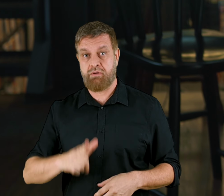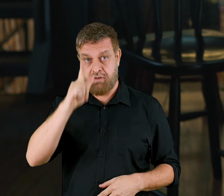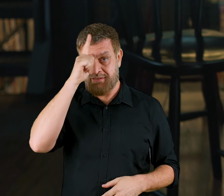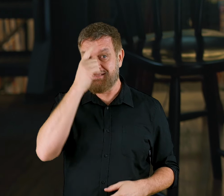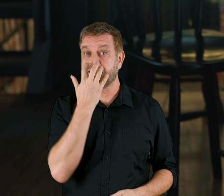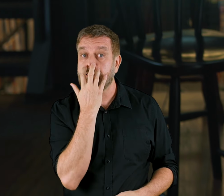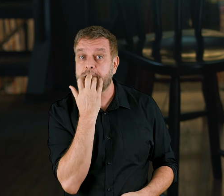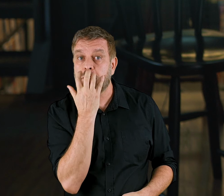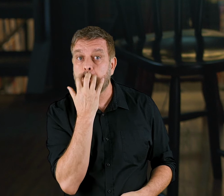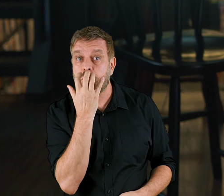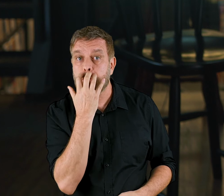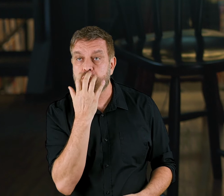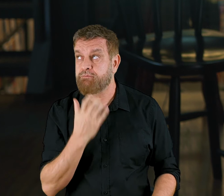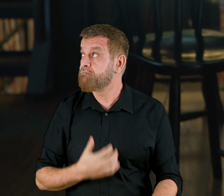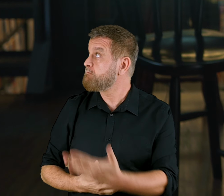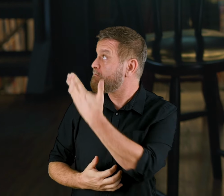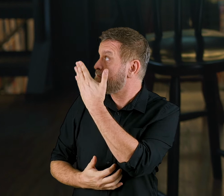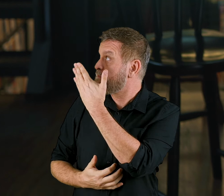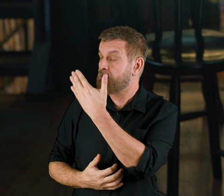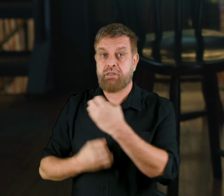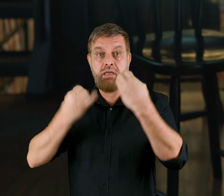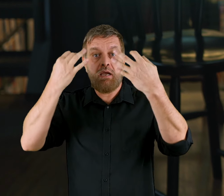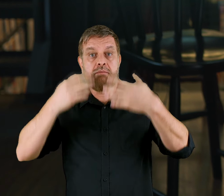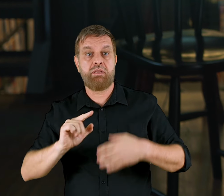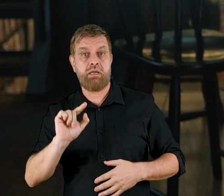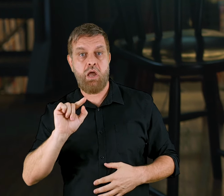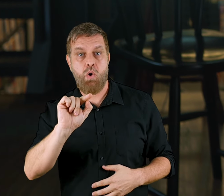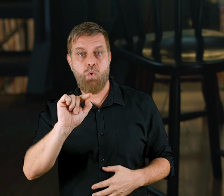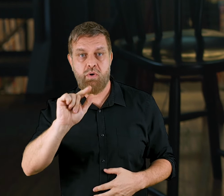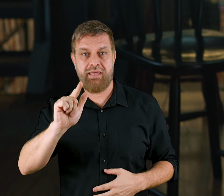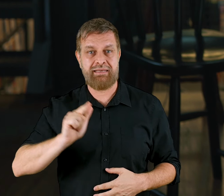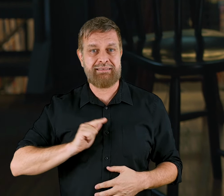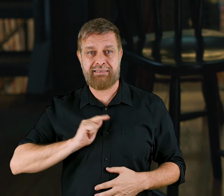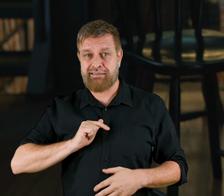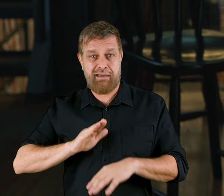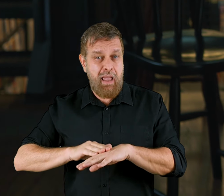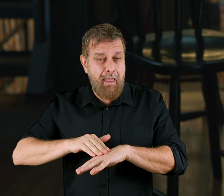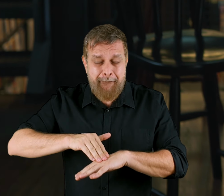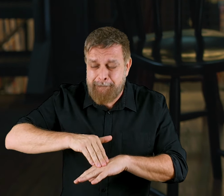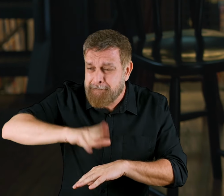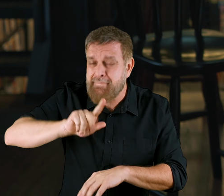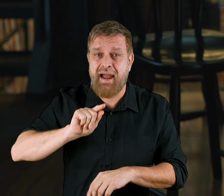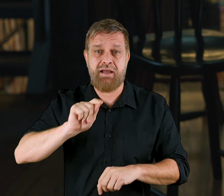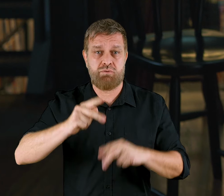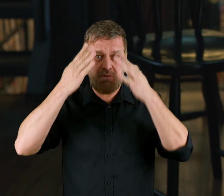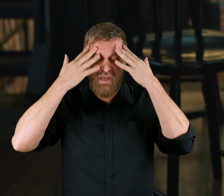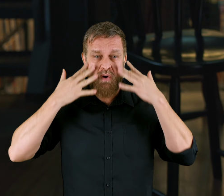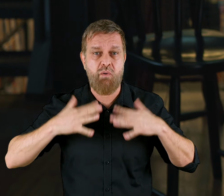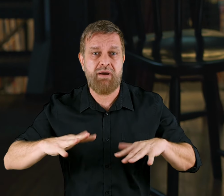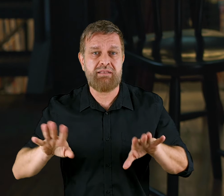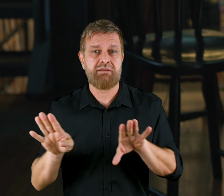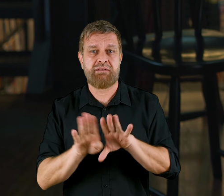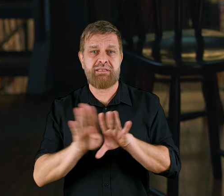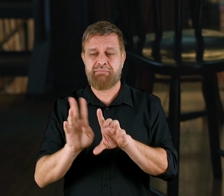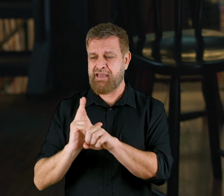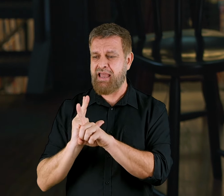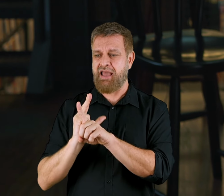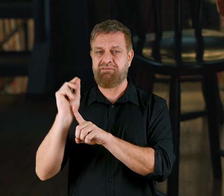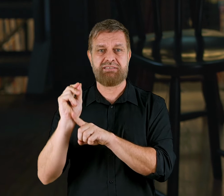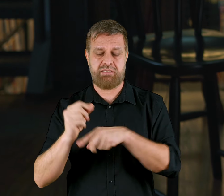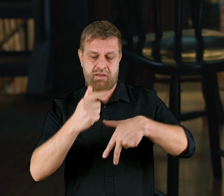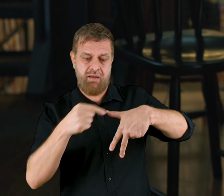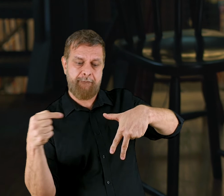Nietzsche. Porque Nietzsche fala, né, do Übermensch, que seria o além humano, da transvaloração, da superação do